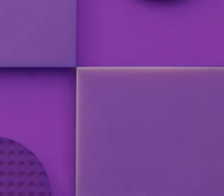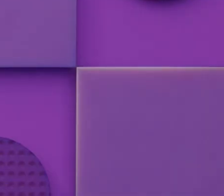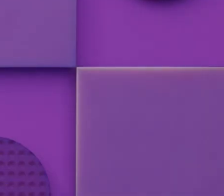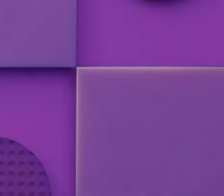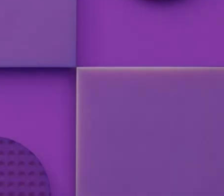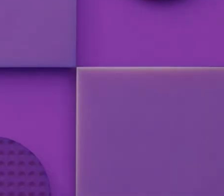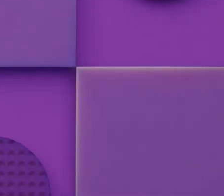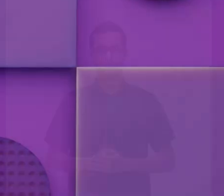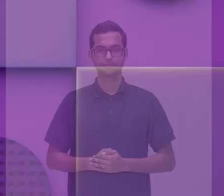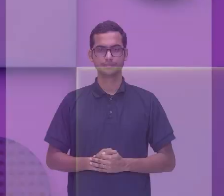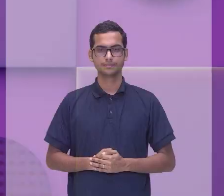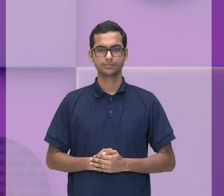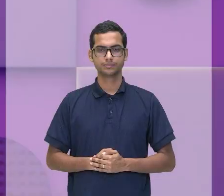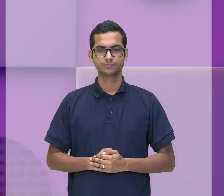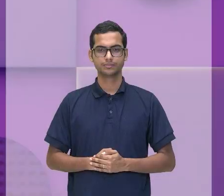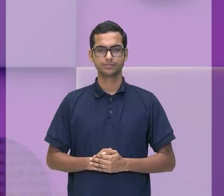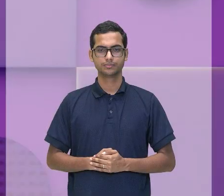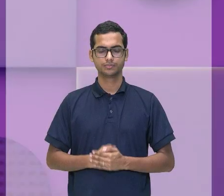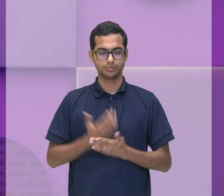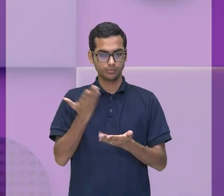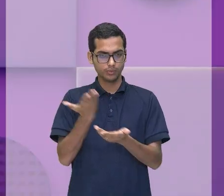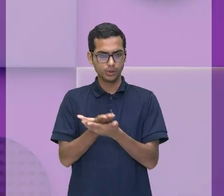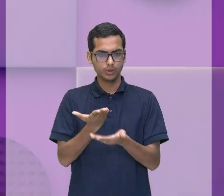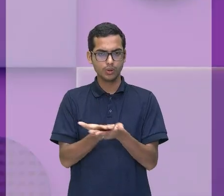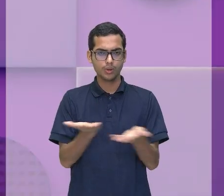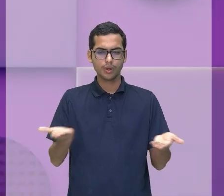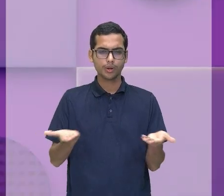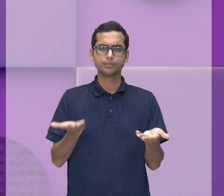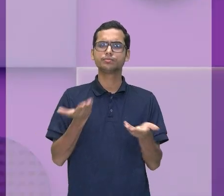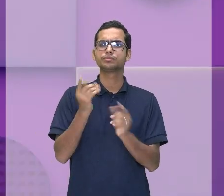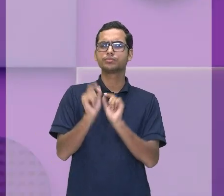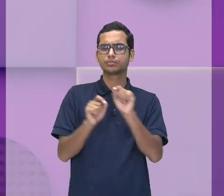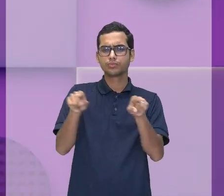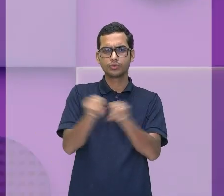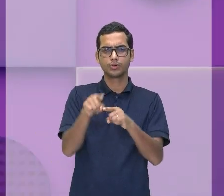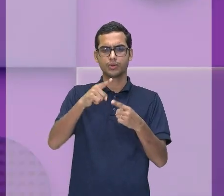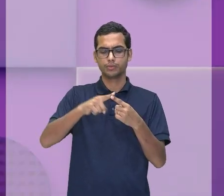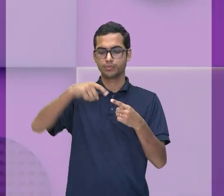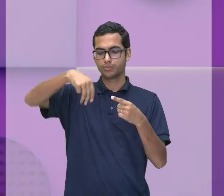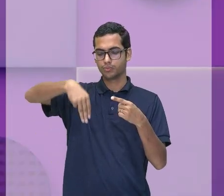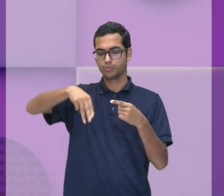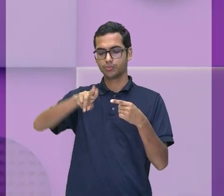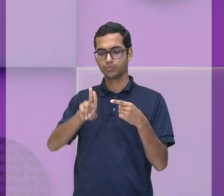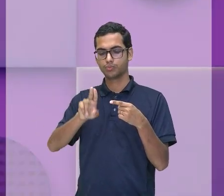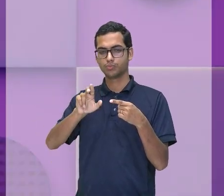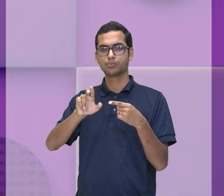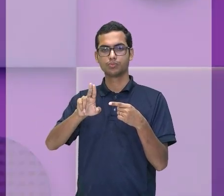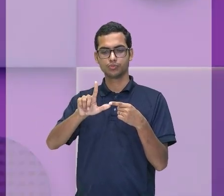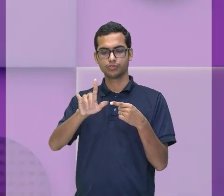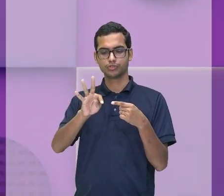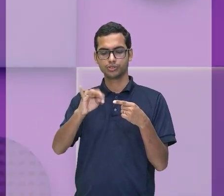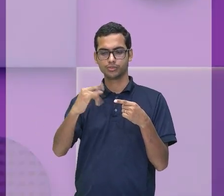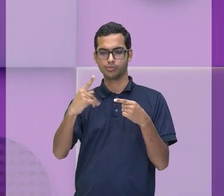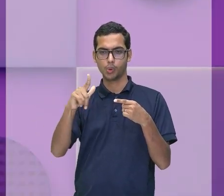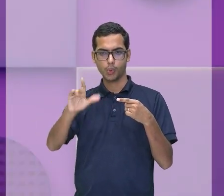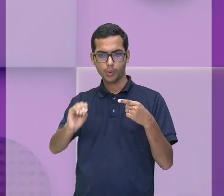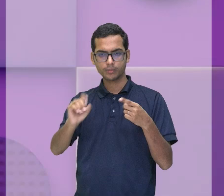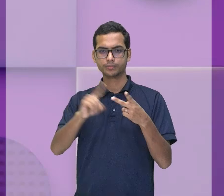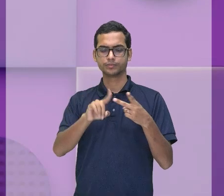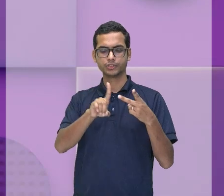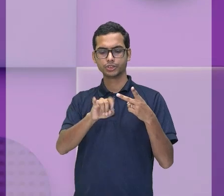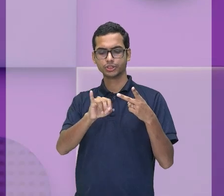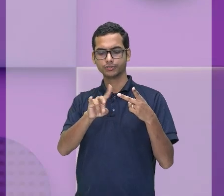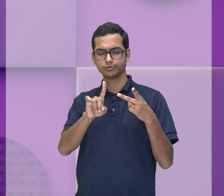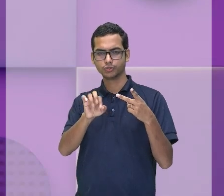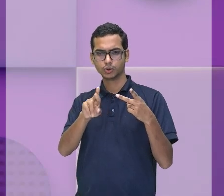E na nossa aula, nós vamos aprender o que são múltiplos, o que são divisores, né? E claro, né, vamos entender como é que a gente faz